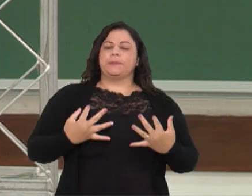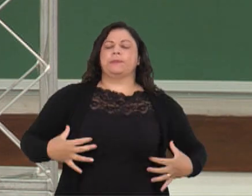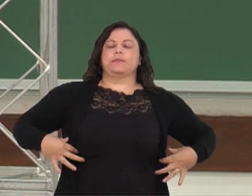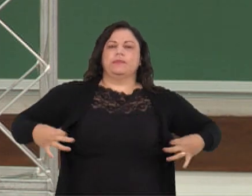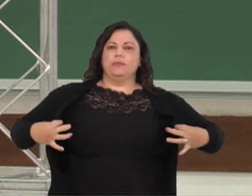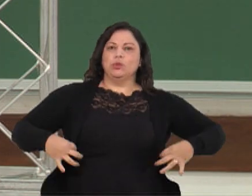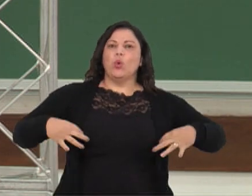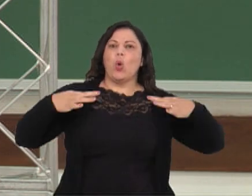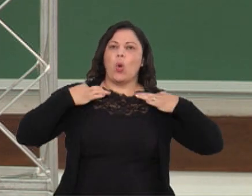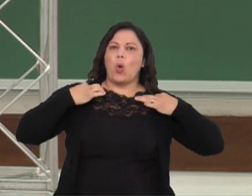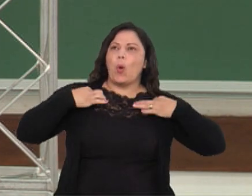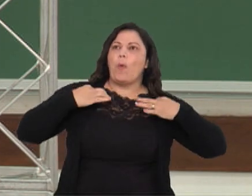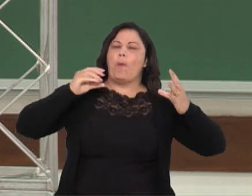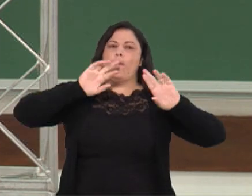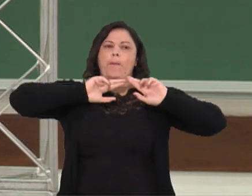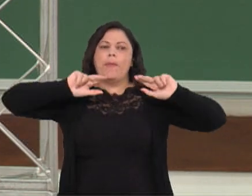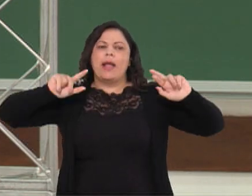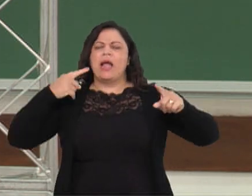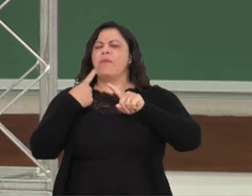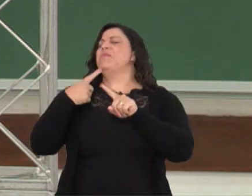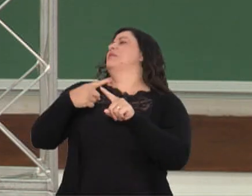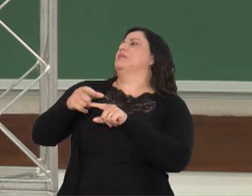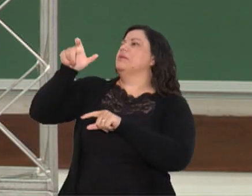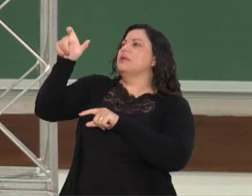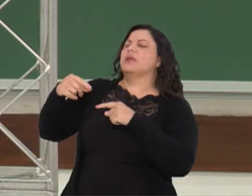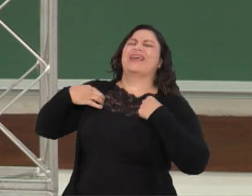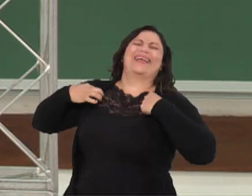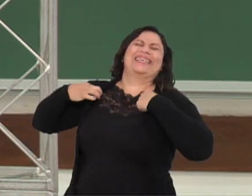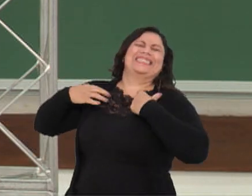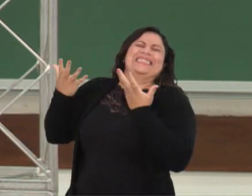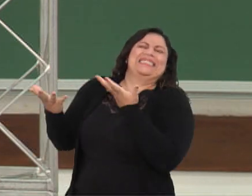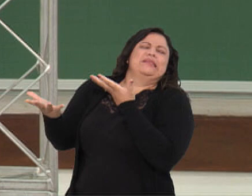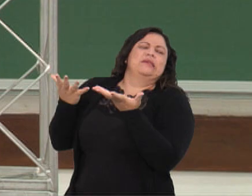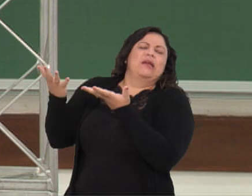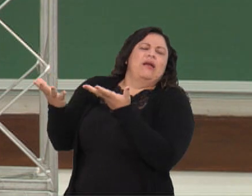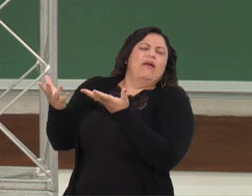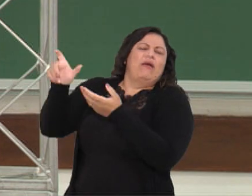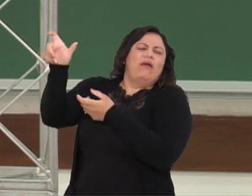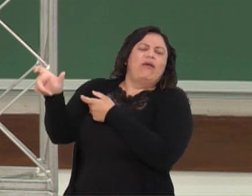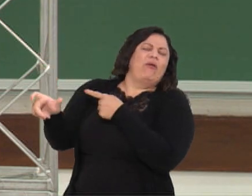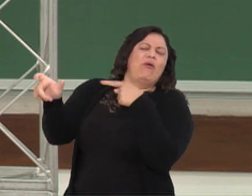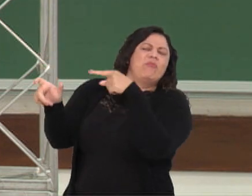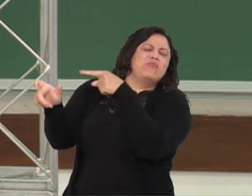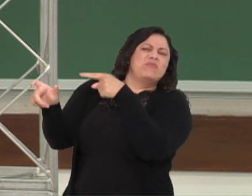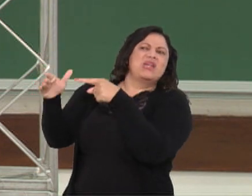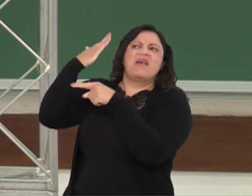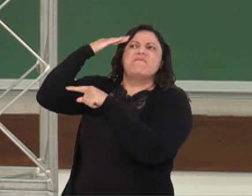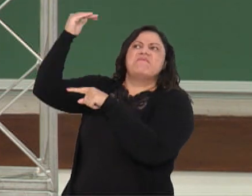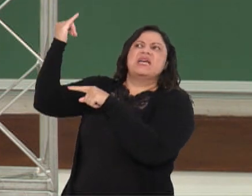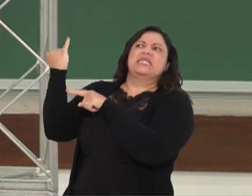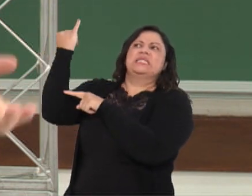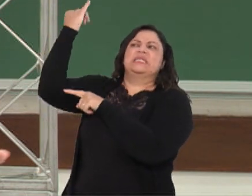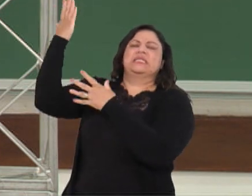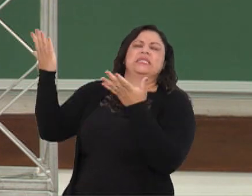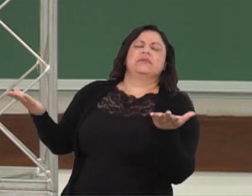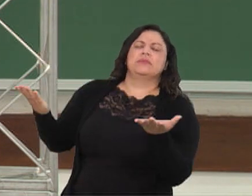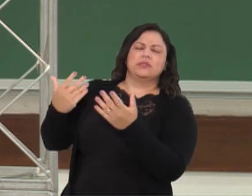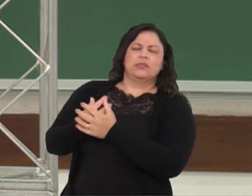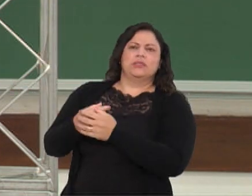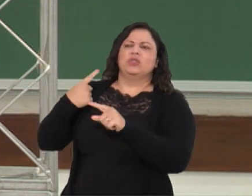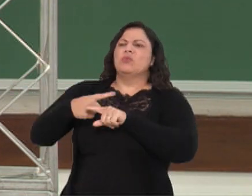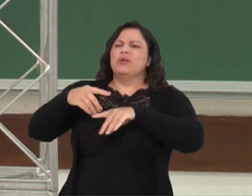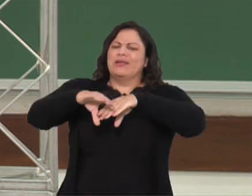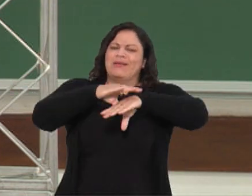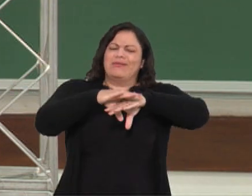para detalhar por que vestir essa roupa torna um sujeito mais importante, por que calçar esse tênis